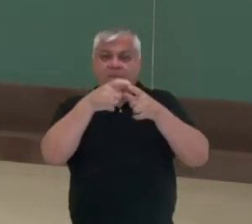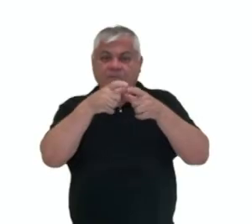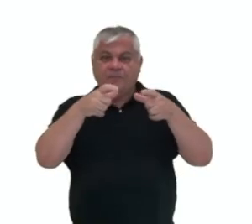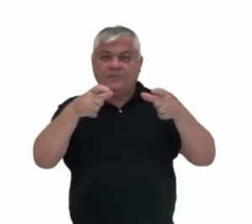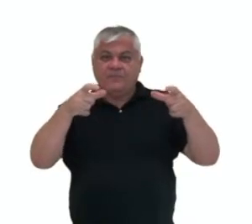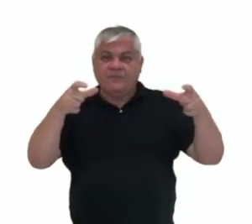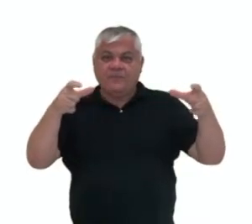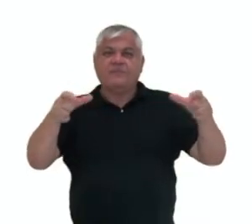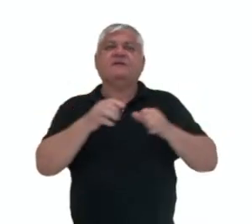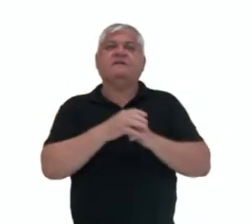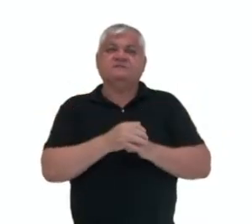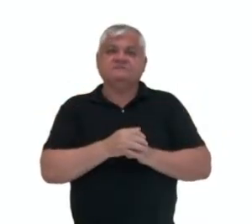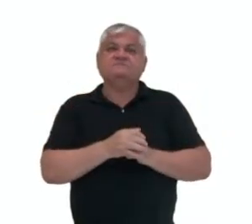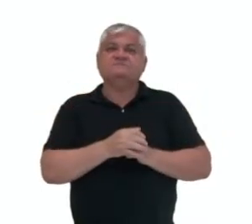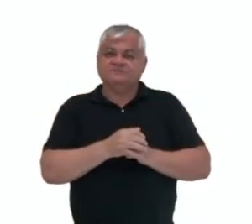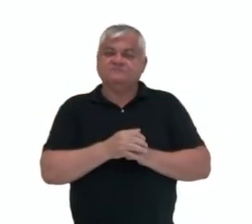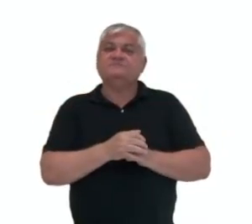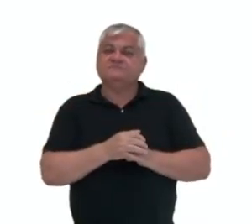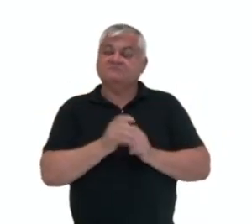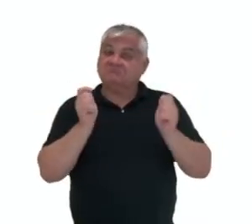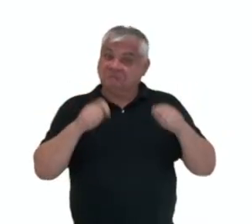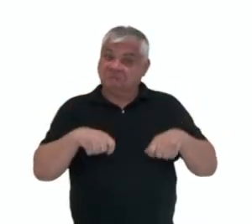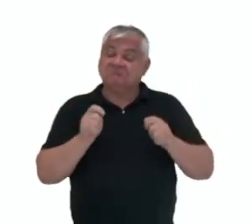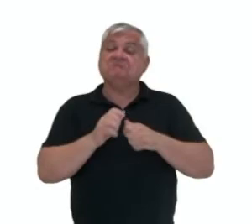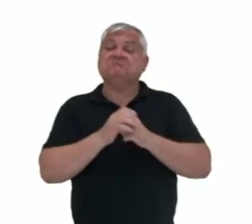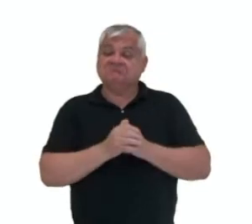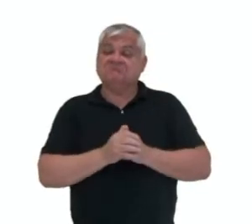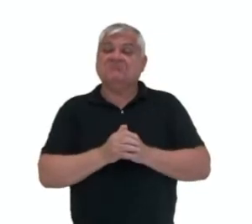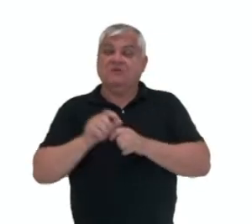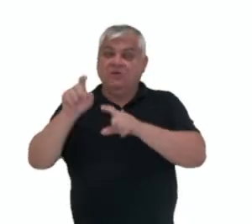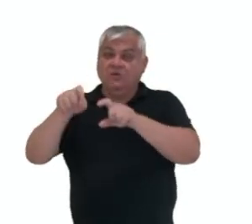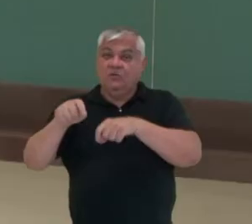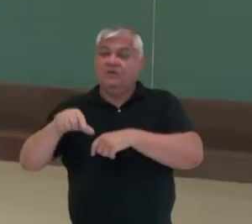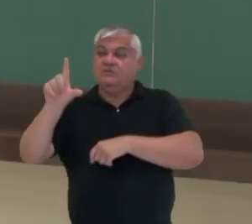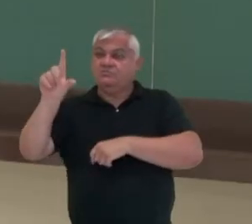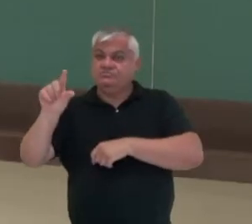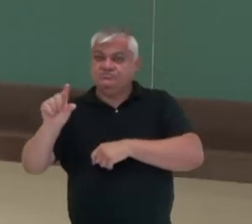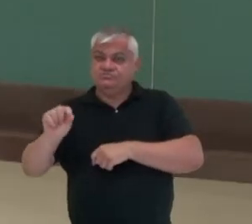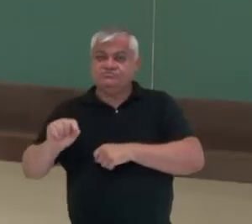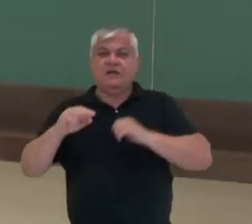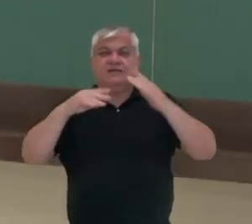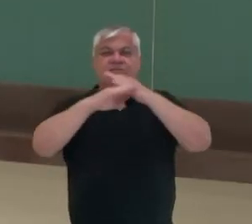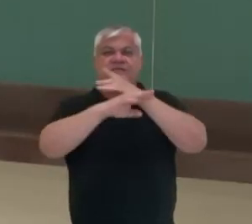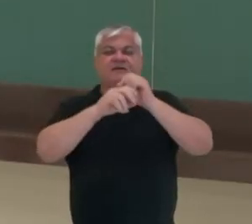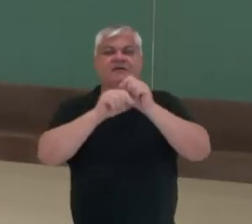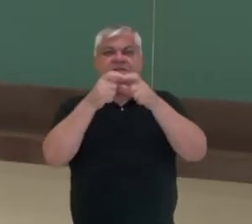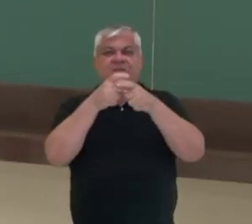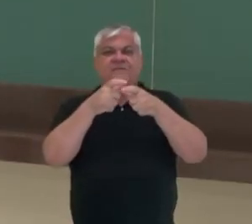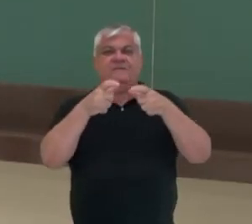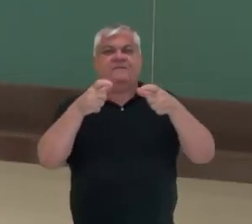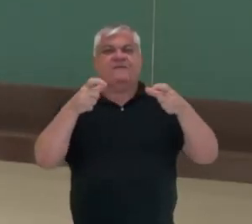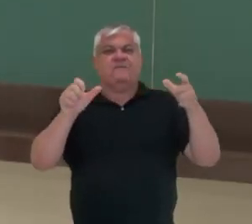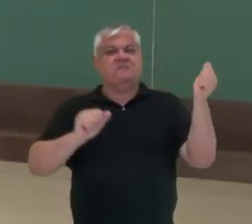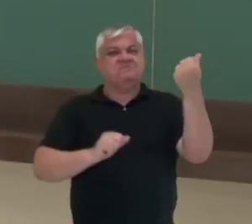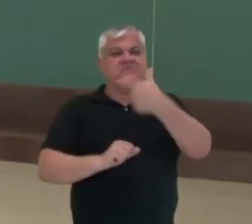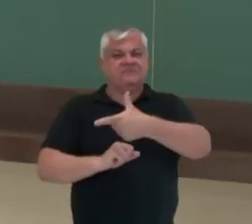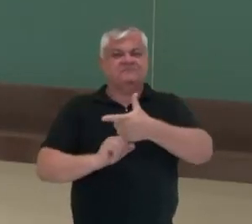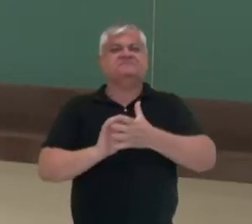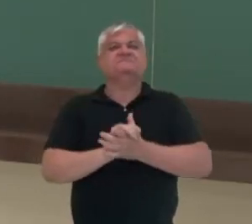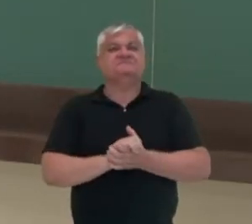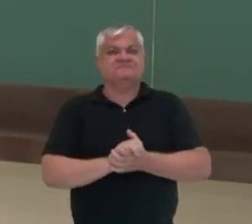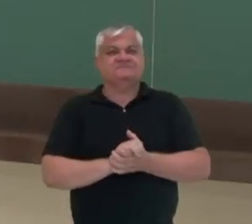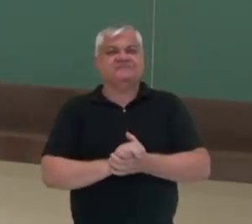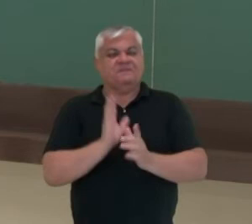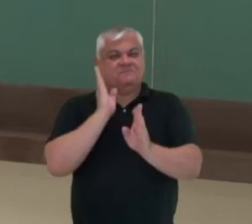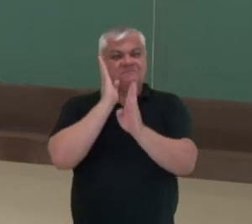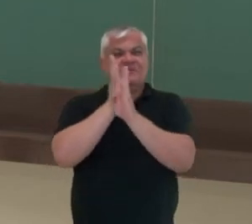rural, ela ficou abaixo da urbana, né? Então a urbana foi crescendo, né, bastante, e a rural ficou ali embaixo. Então a gente consegue